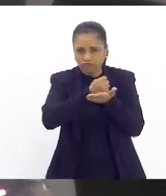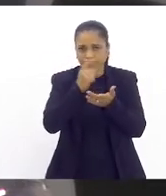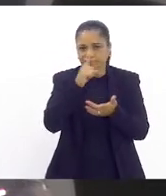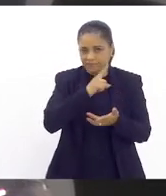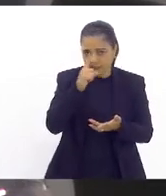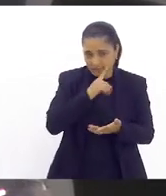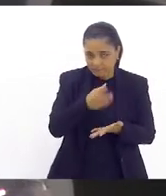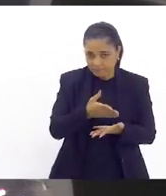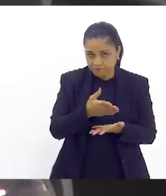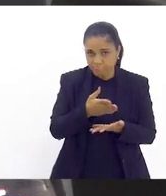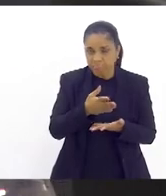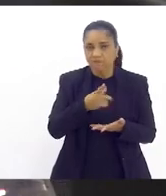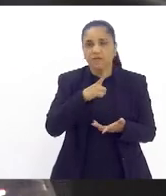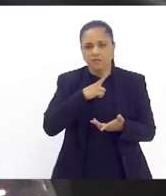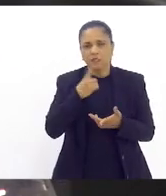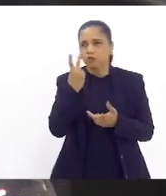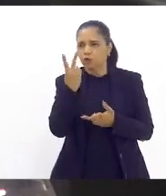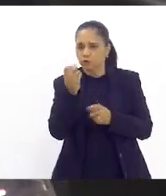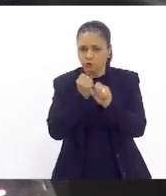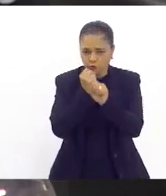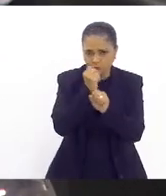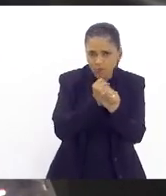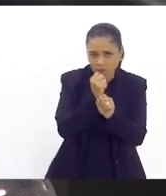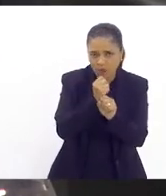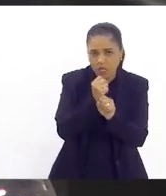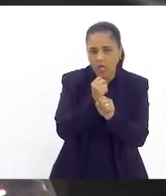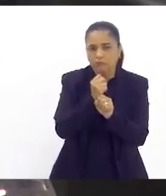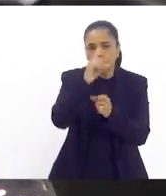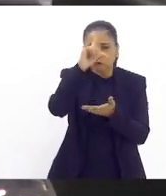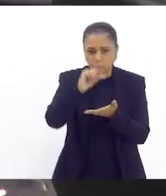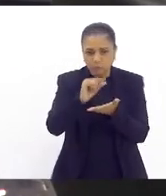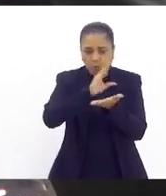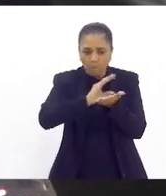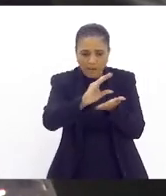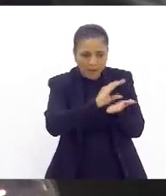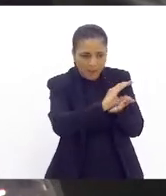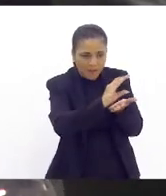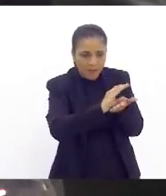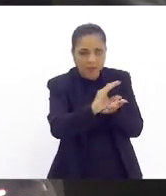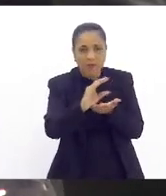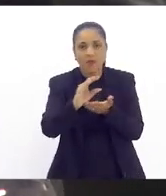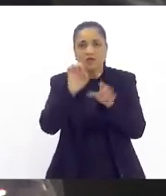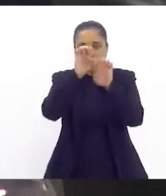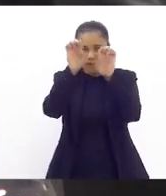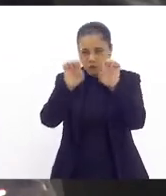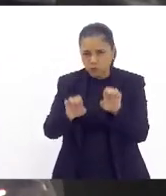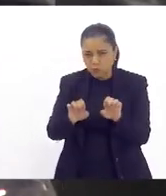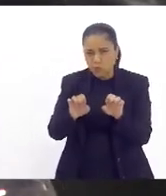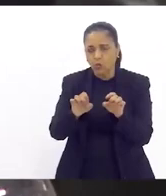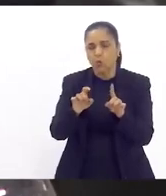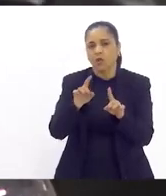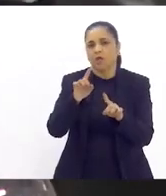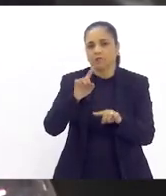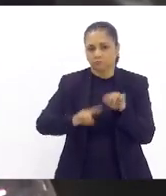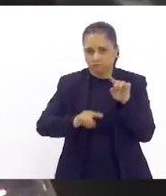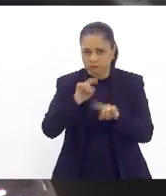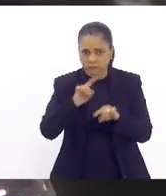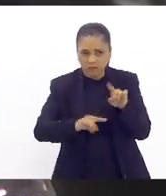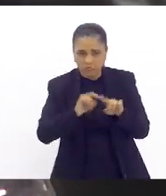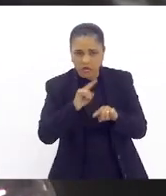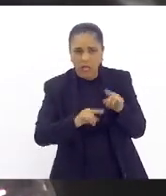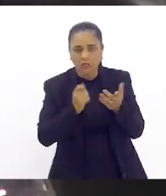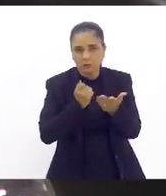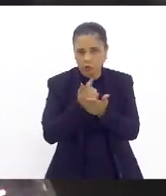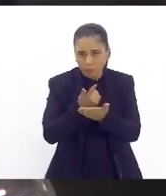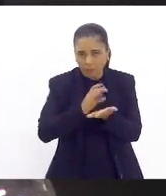ocorreu realmente nos últimos anos uma redução do investimento e dos gastos e manutenção infraestrutura por conta disso essa é a primeira